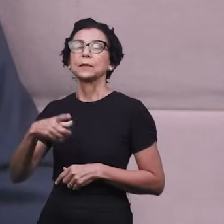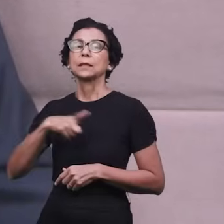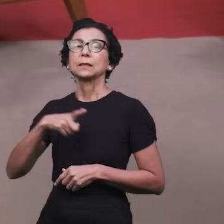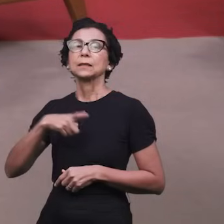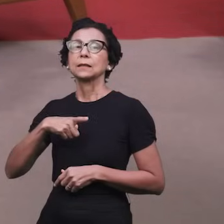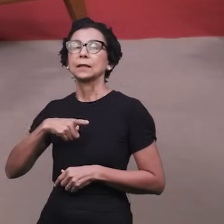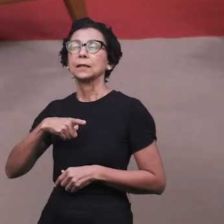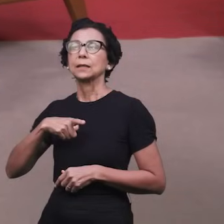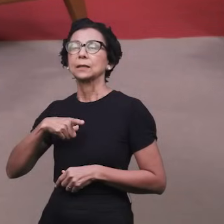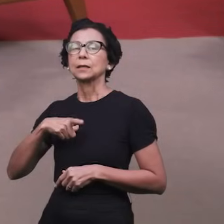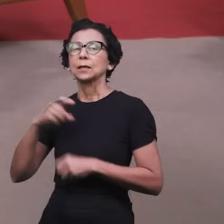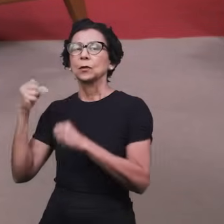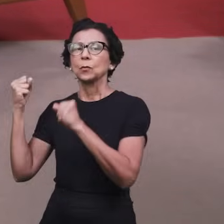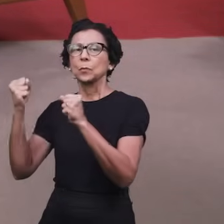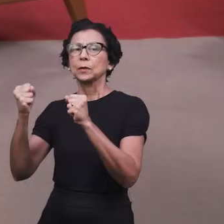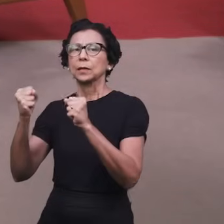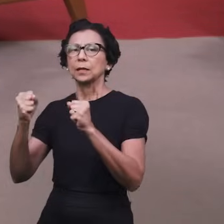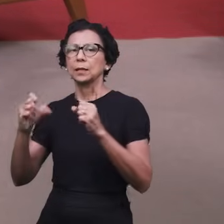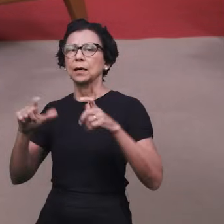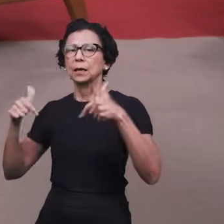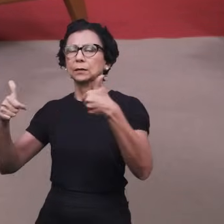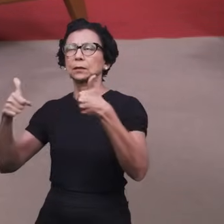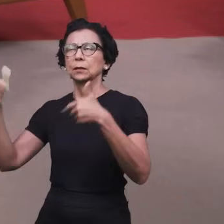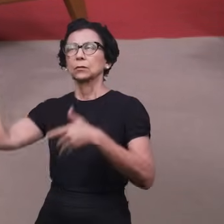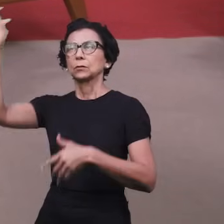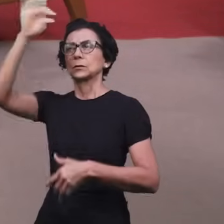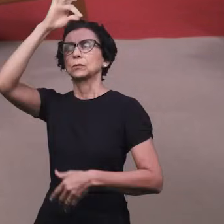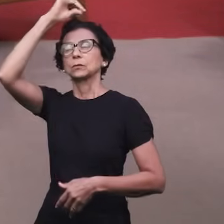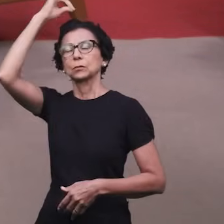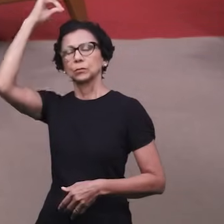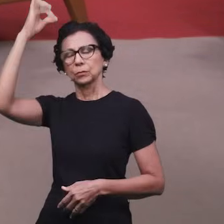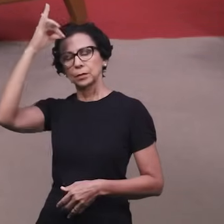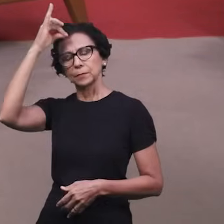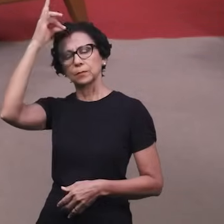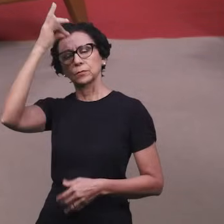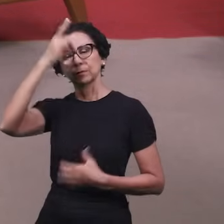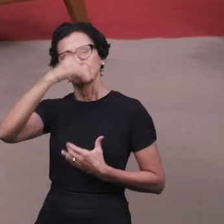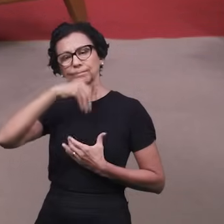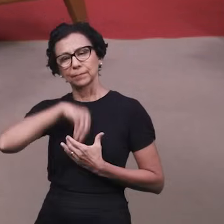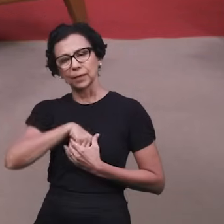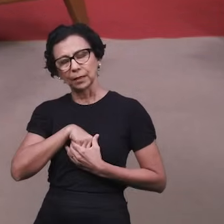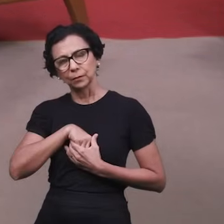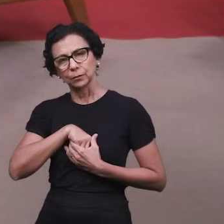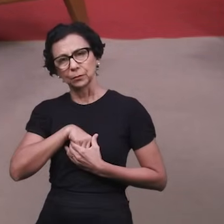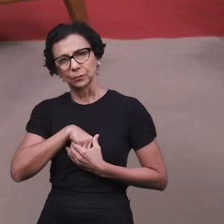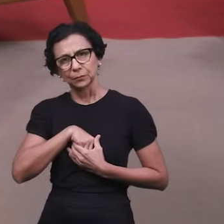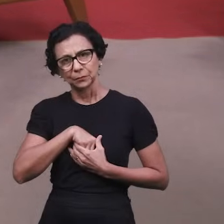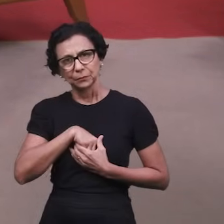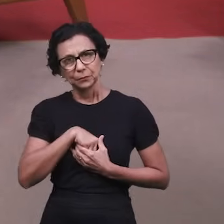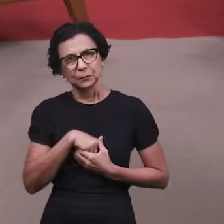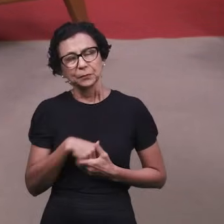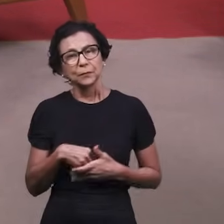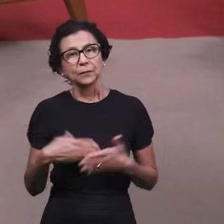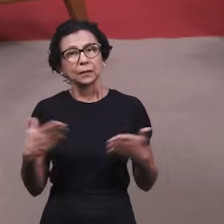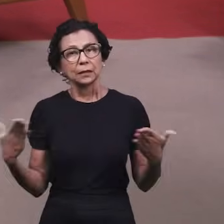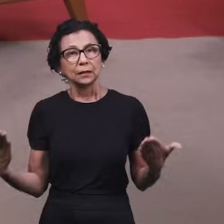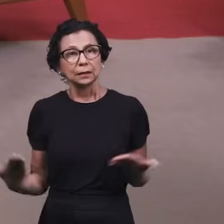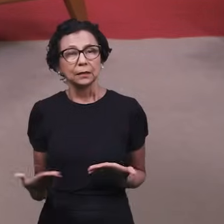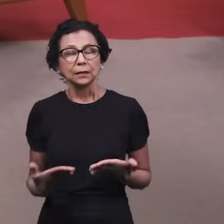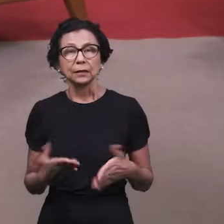Amém. Louvado seja o nome do Senhor. Bom, apareceu agora mais uma vez o QR Code.